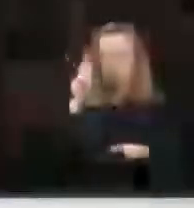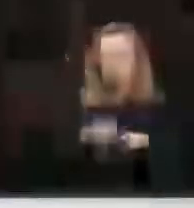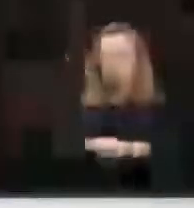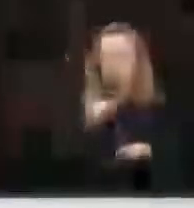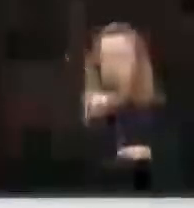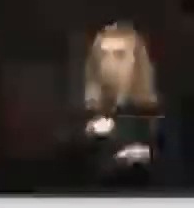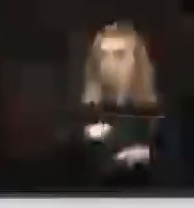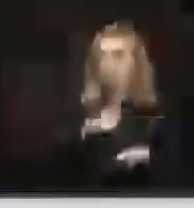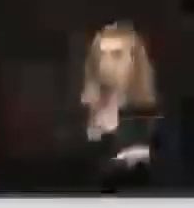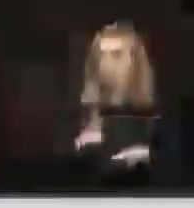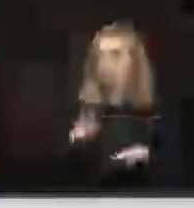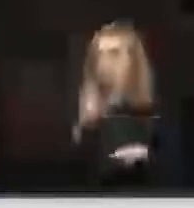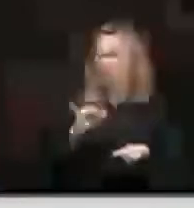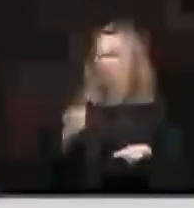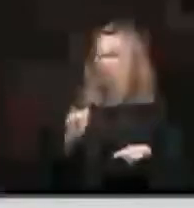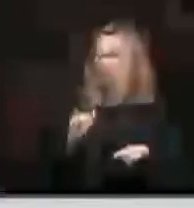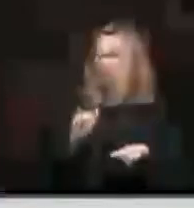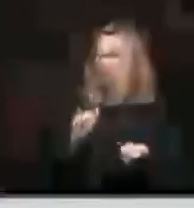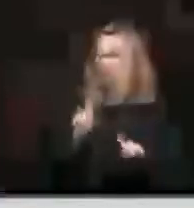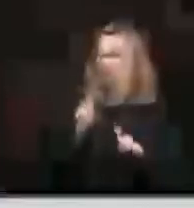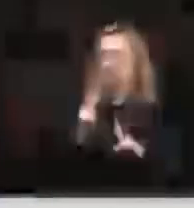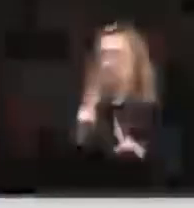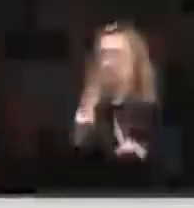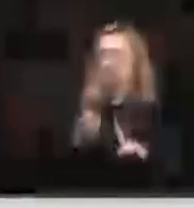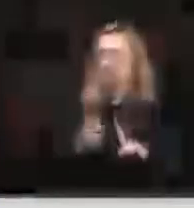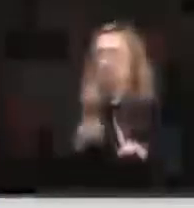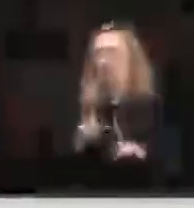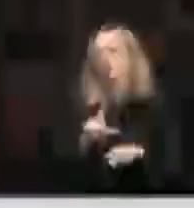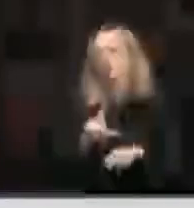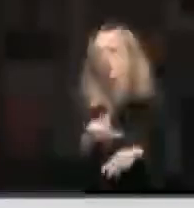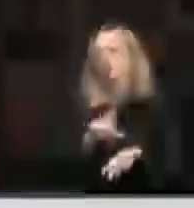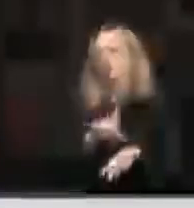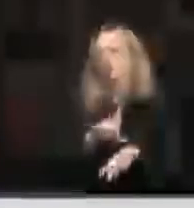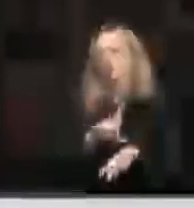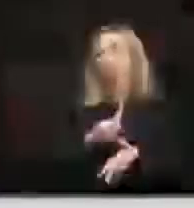provisórios por mais de 6 meses.